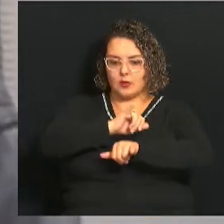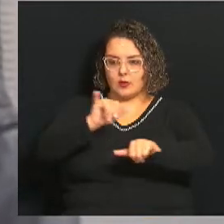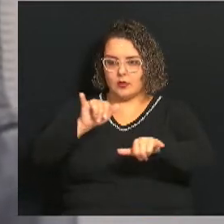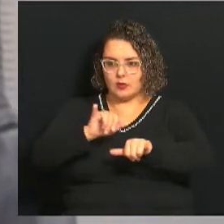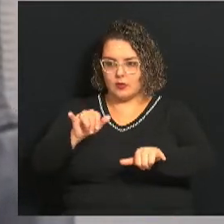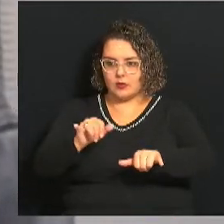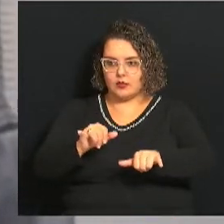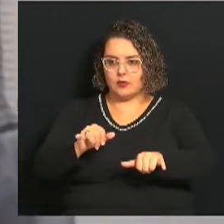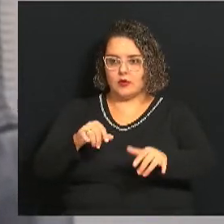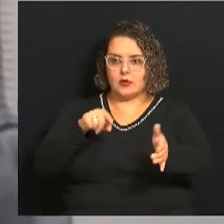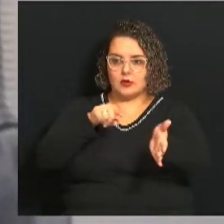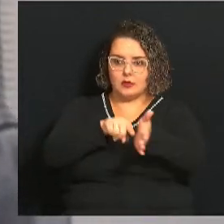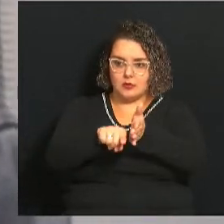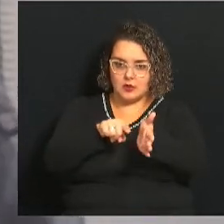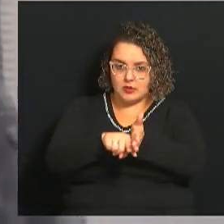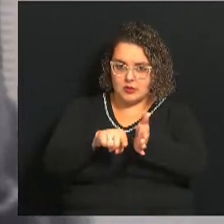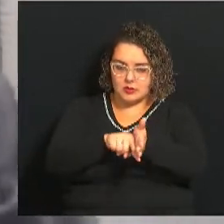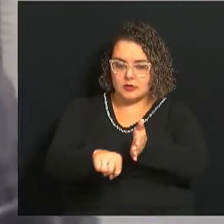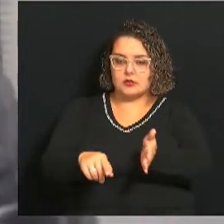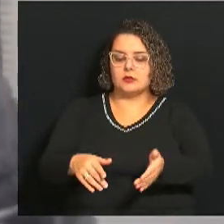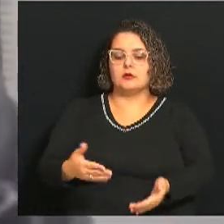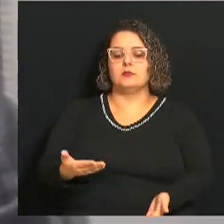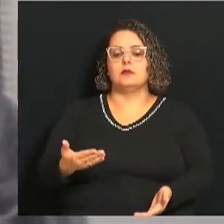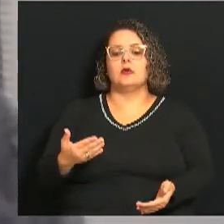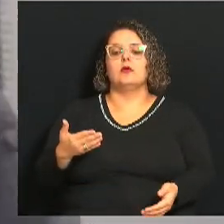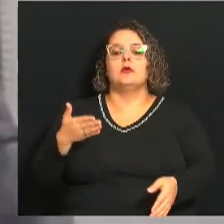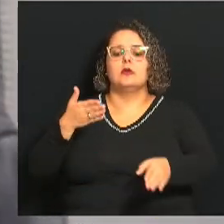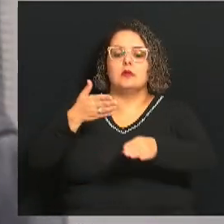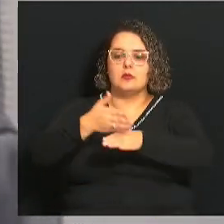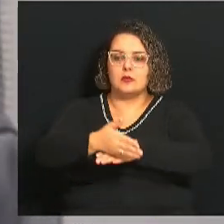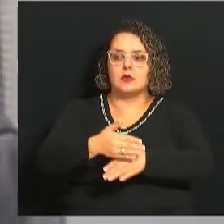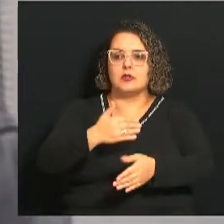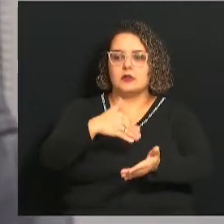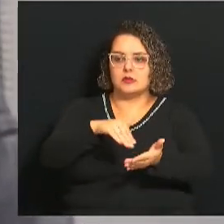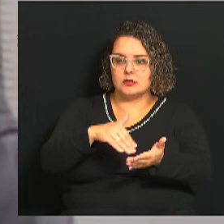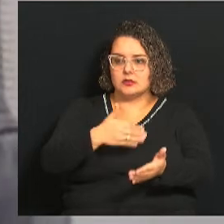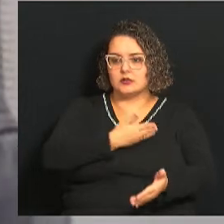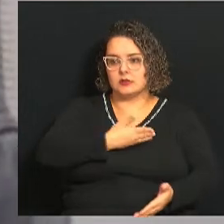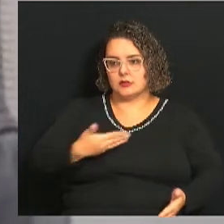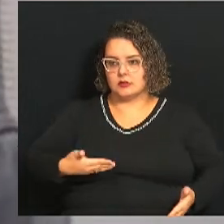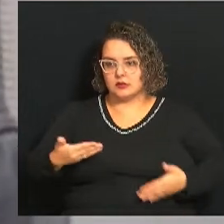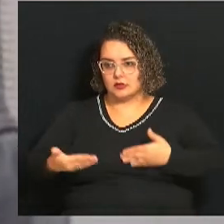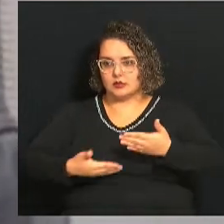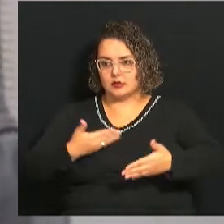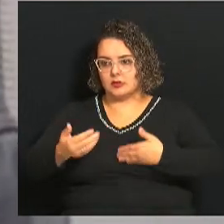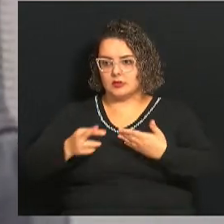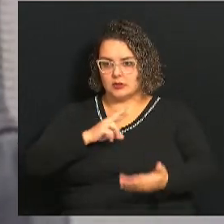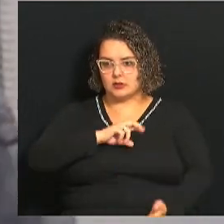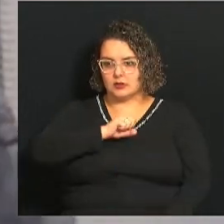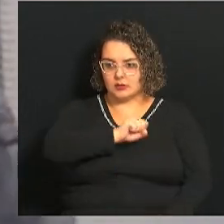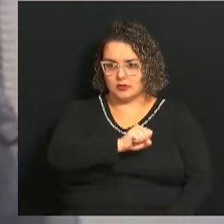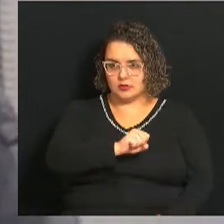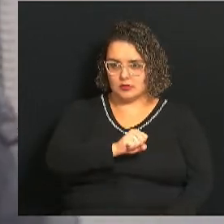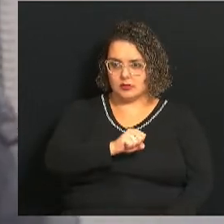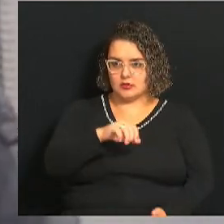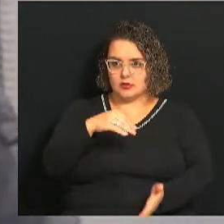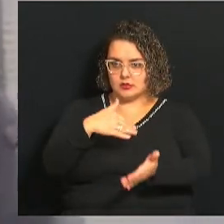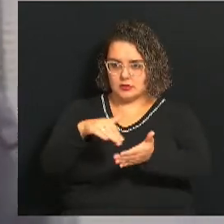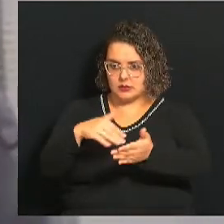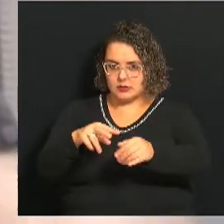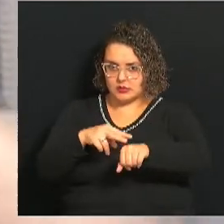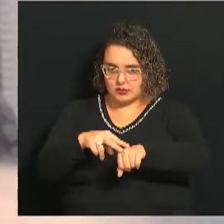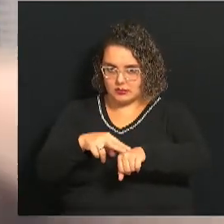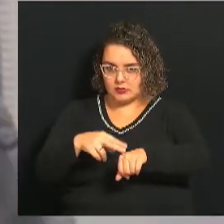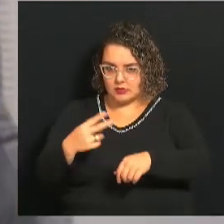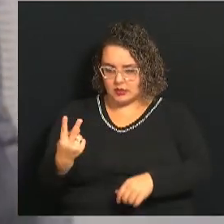ter a participação da Secretaria de Serviços Públicos e, como disse o Rossini, também da Secretaria de Meio Ambiente. Então, são as